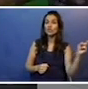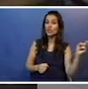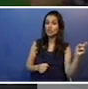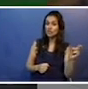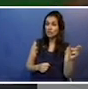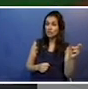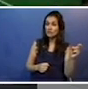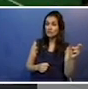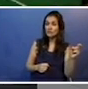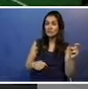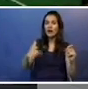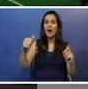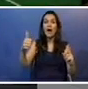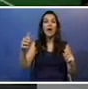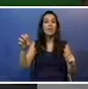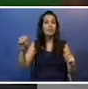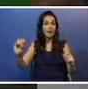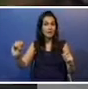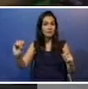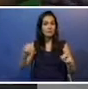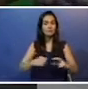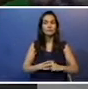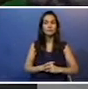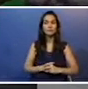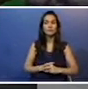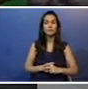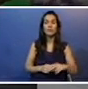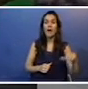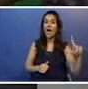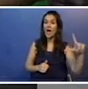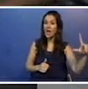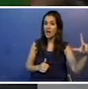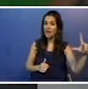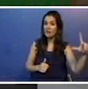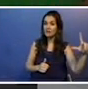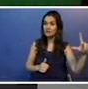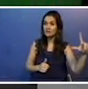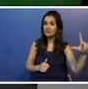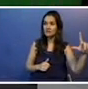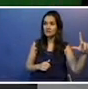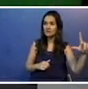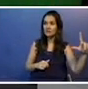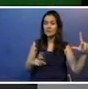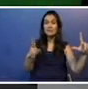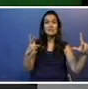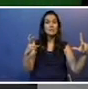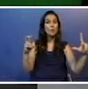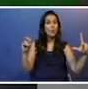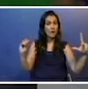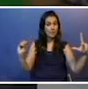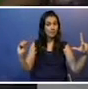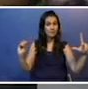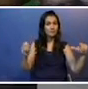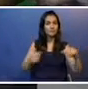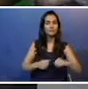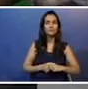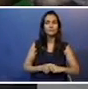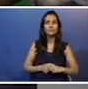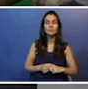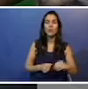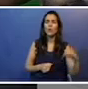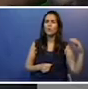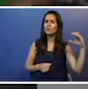X equivale a 10. L, né, representa os 50.